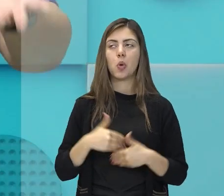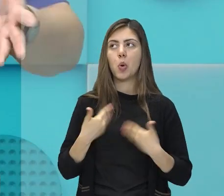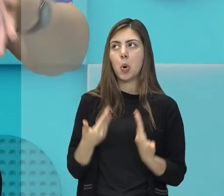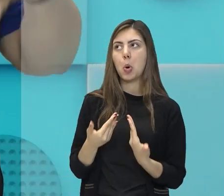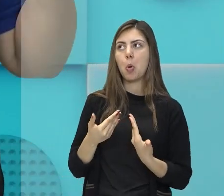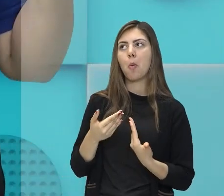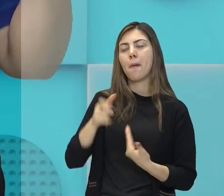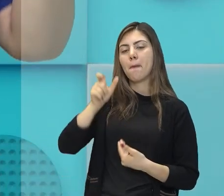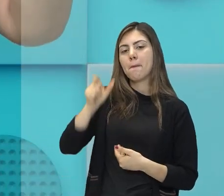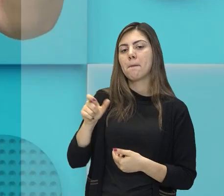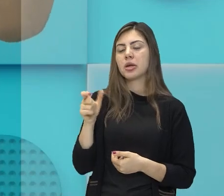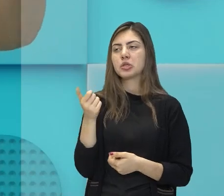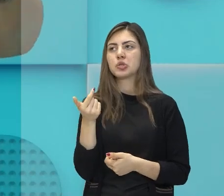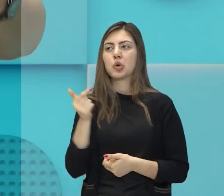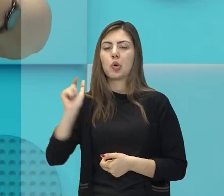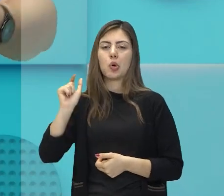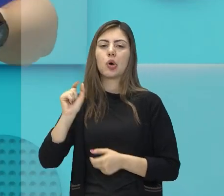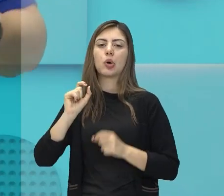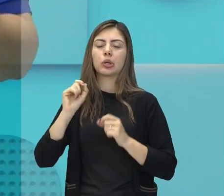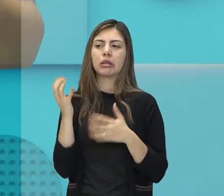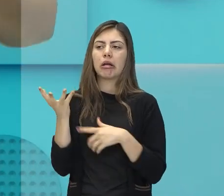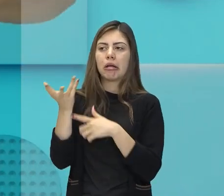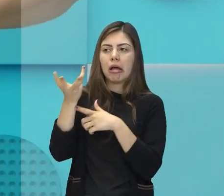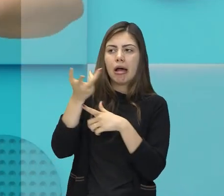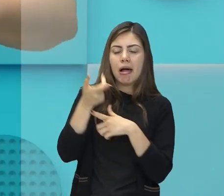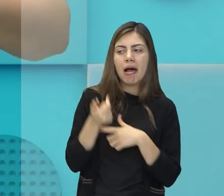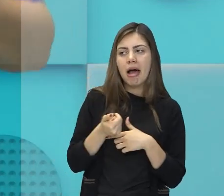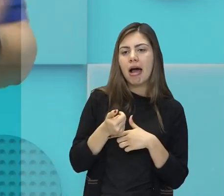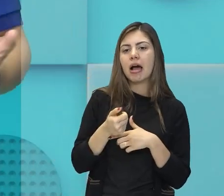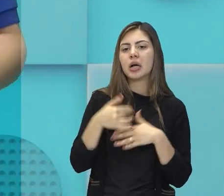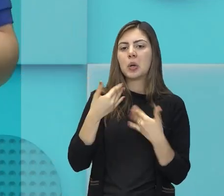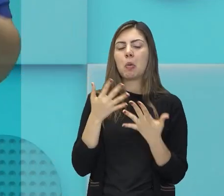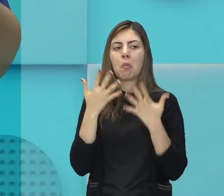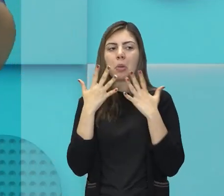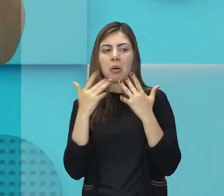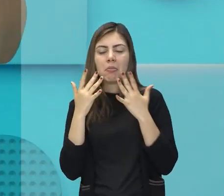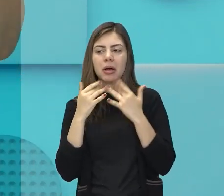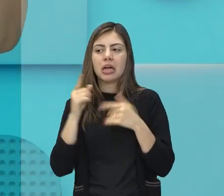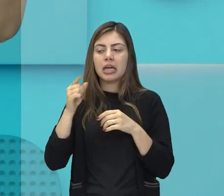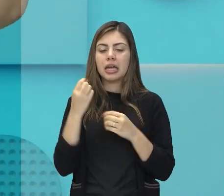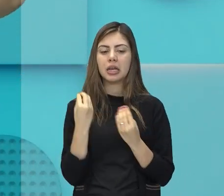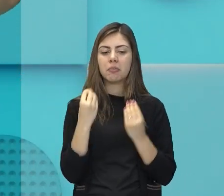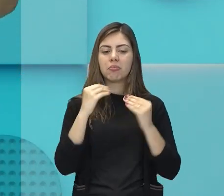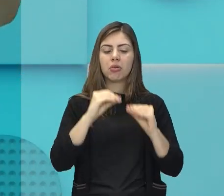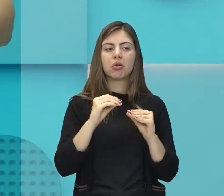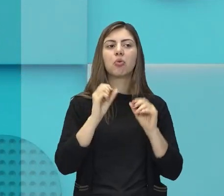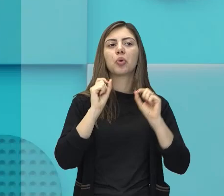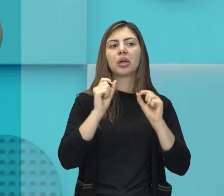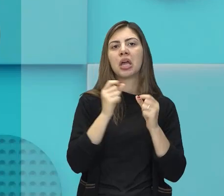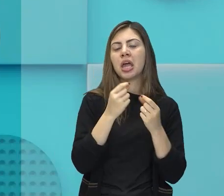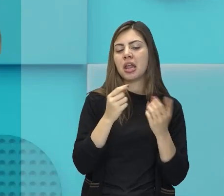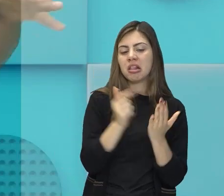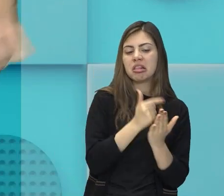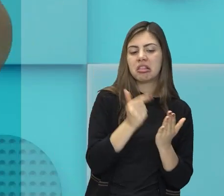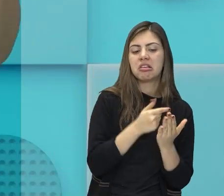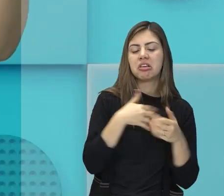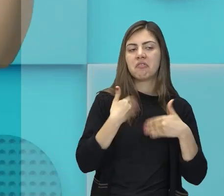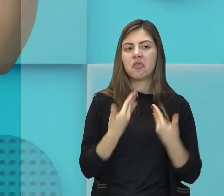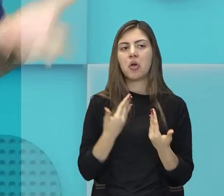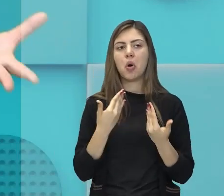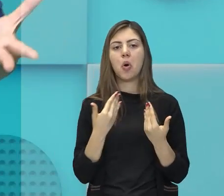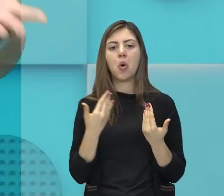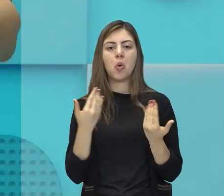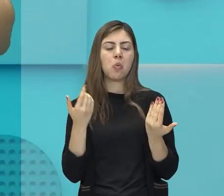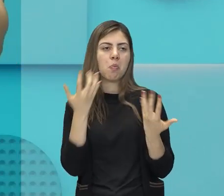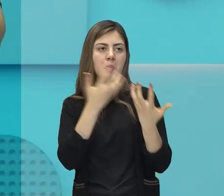um escritor que publicou algum livro ou alguma obra musical que está fazendo muito sucesso com o público ou